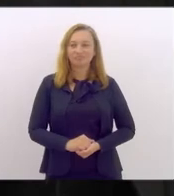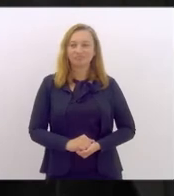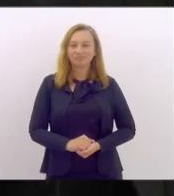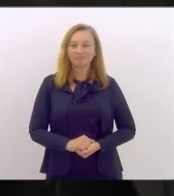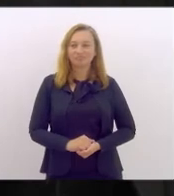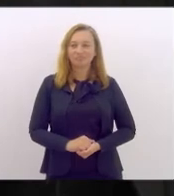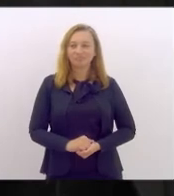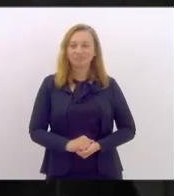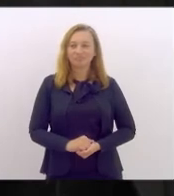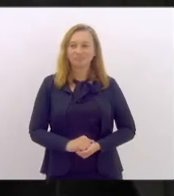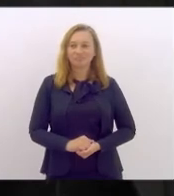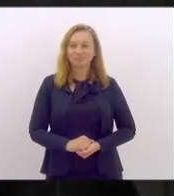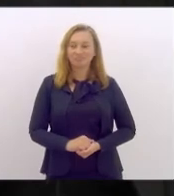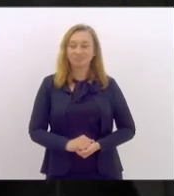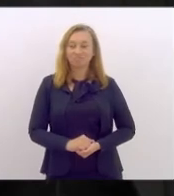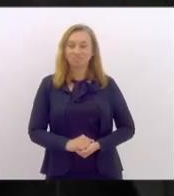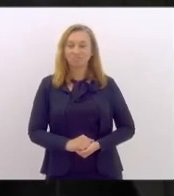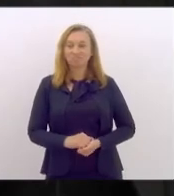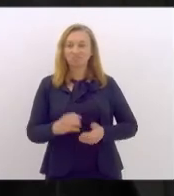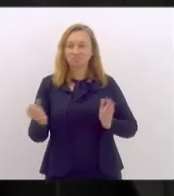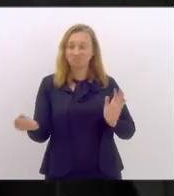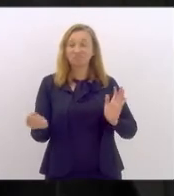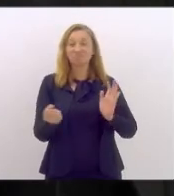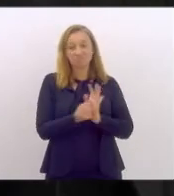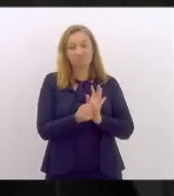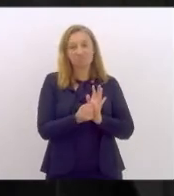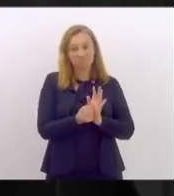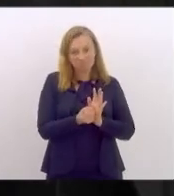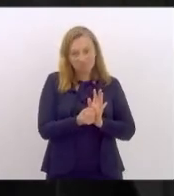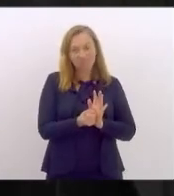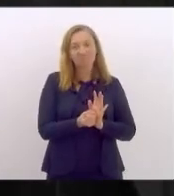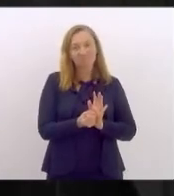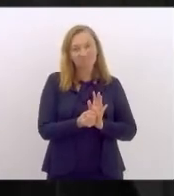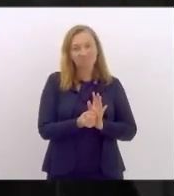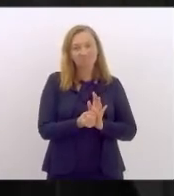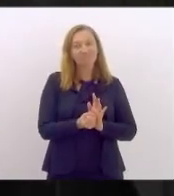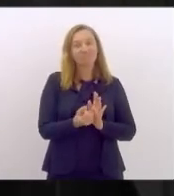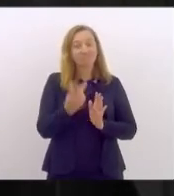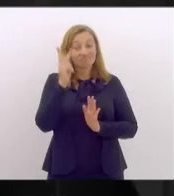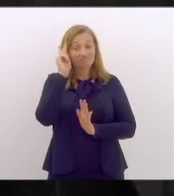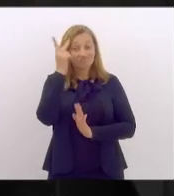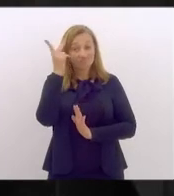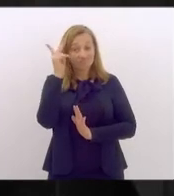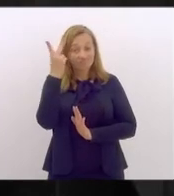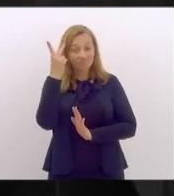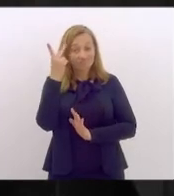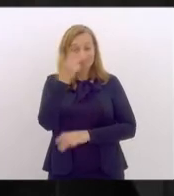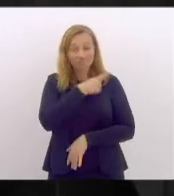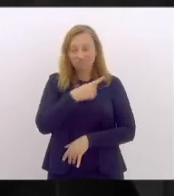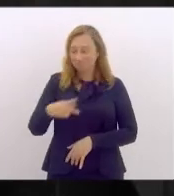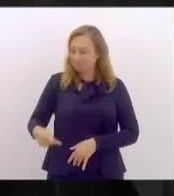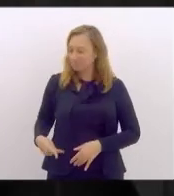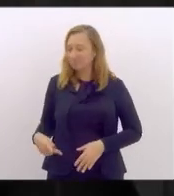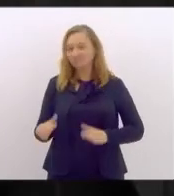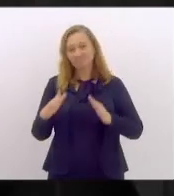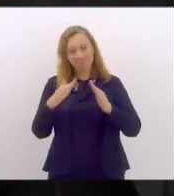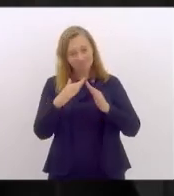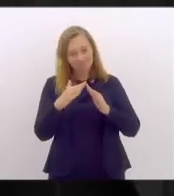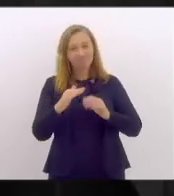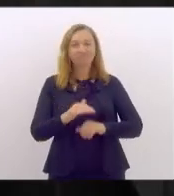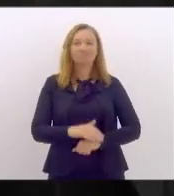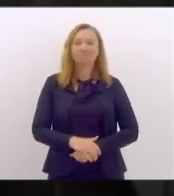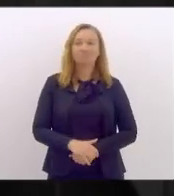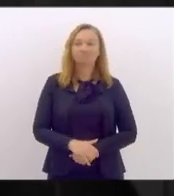que vai marcar época aqui na sua presidência dessa casa